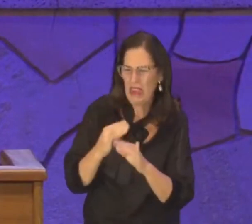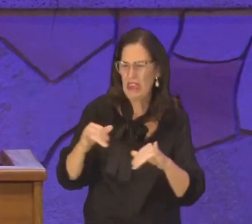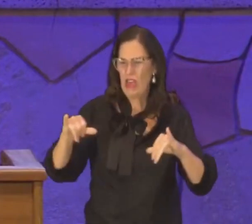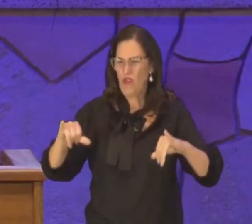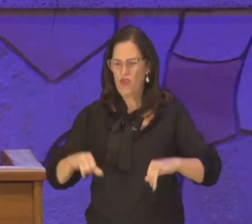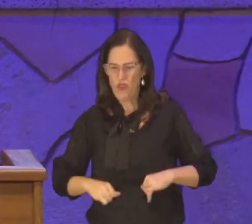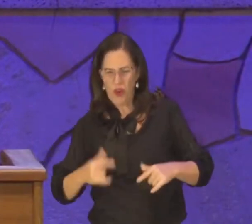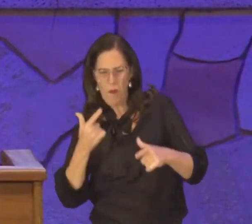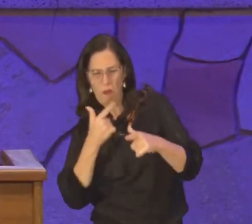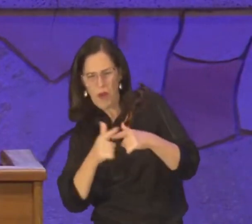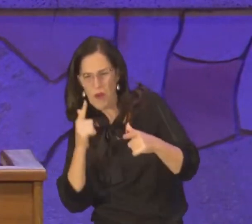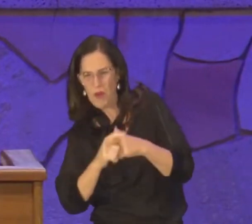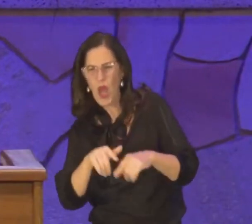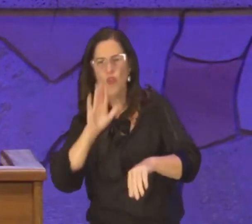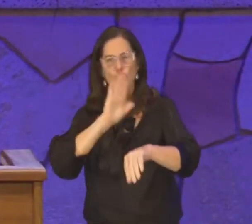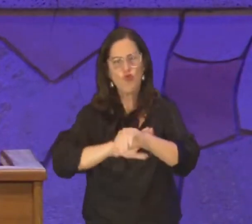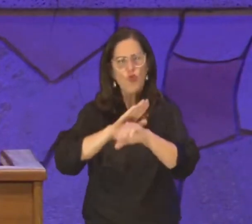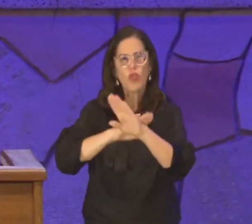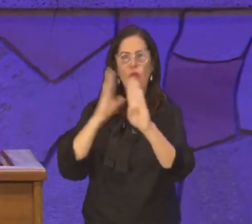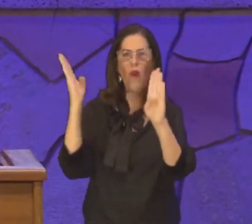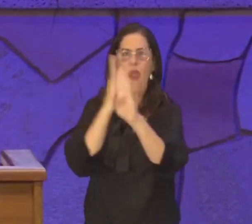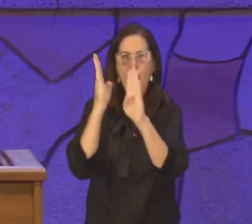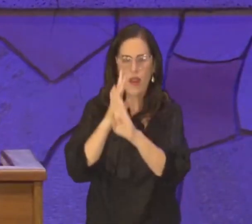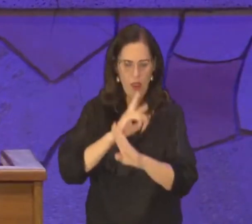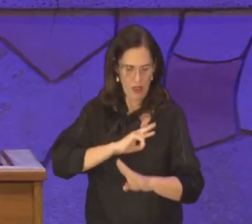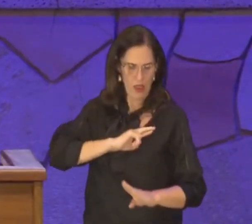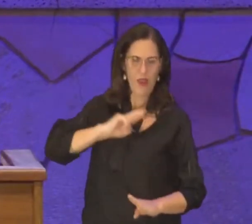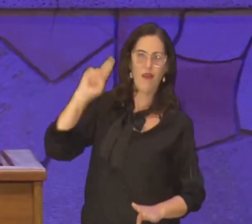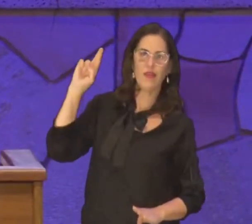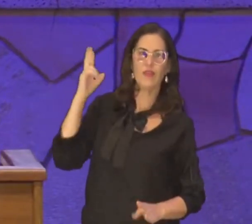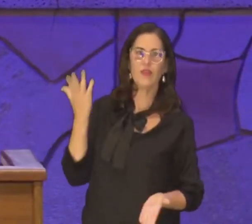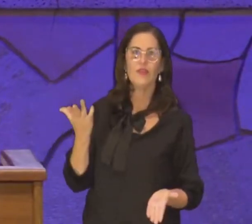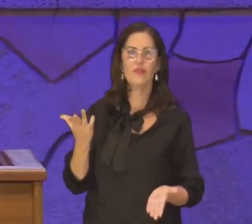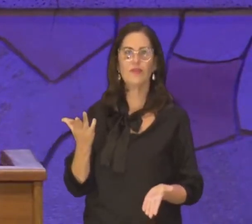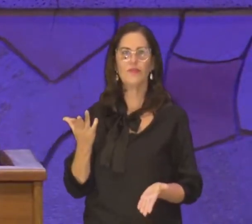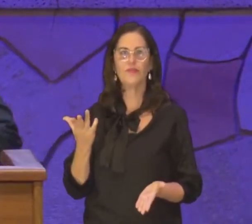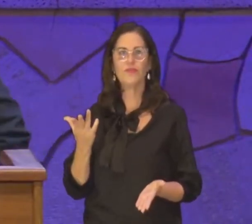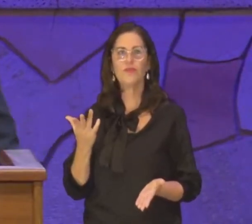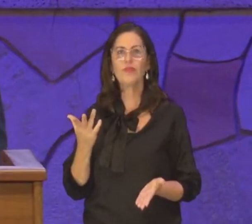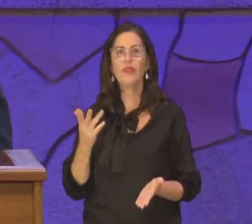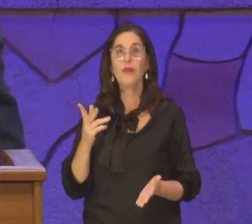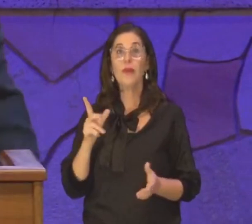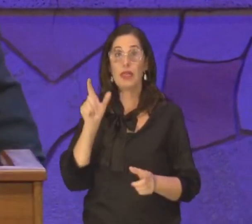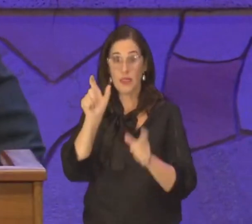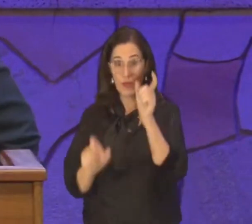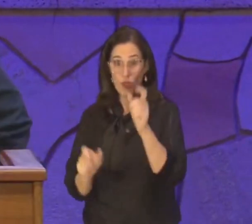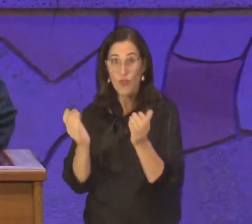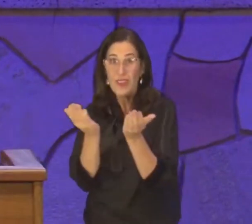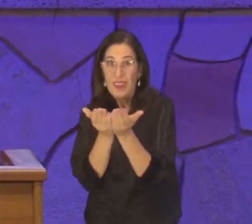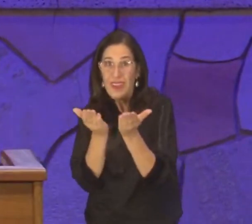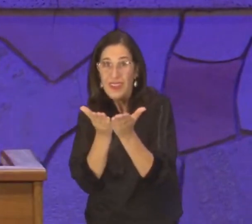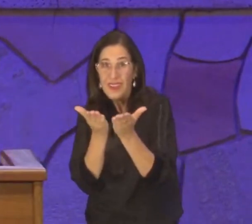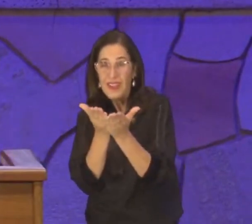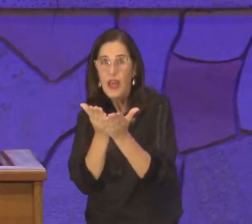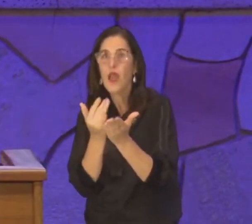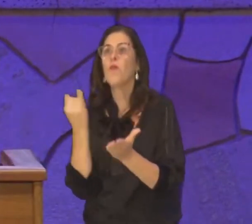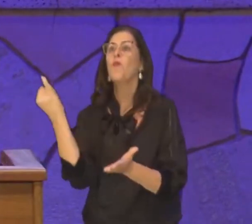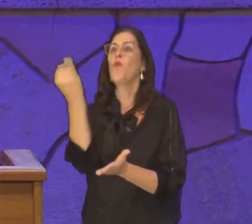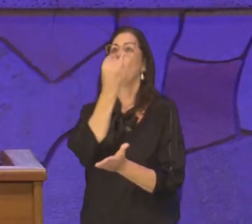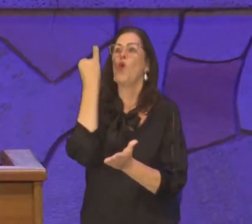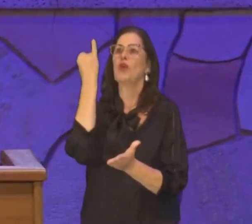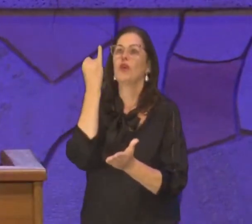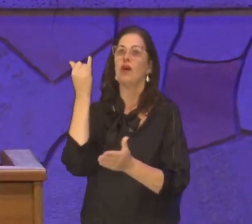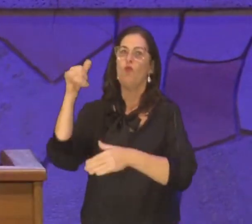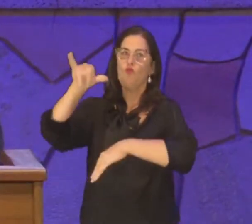num tempo de perseguição religiosa para com os cristãos. A importância da mirra